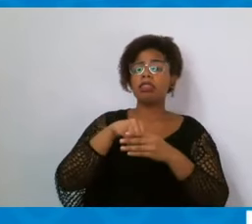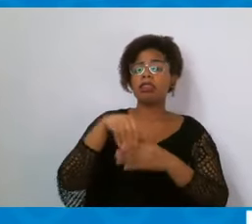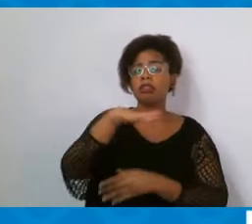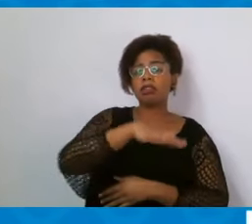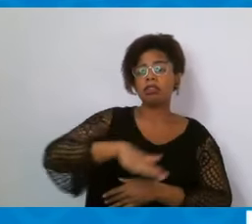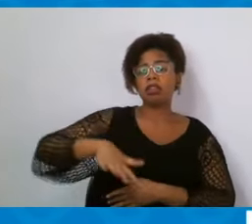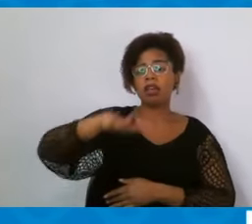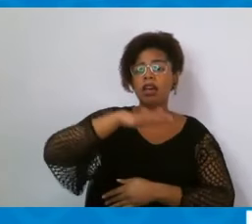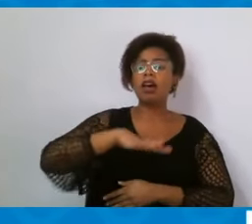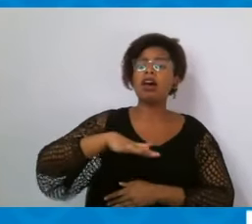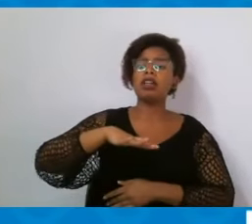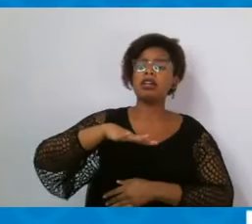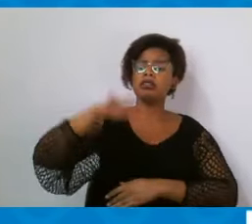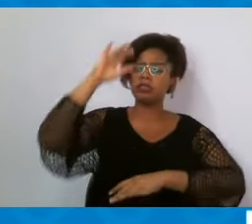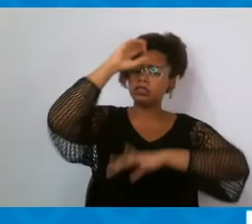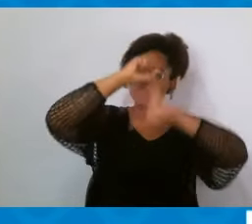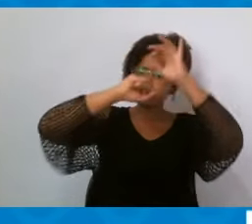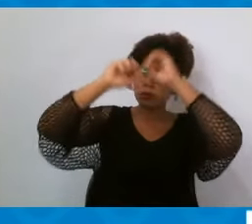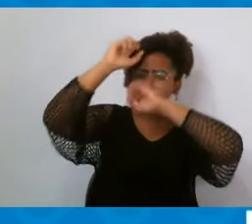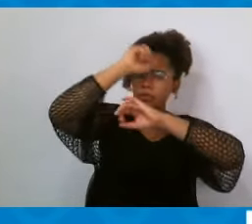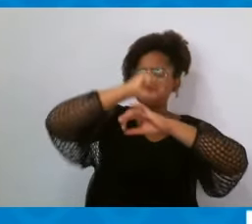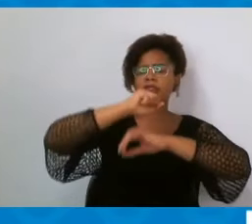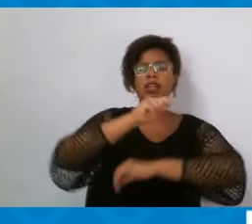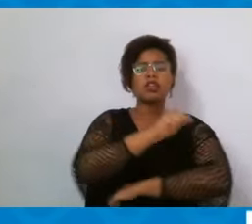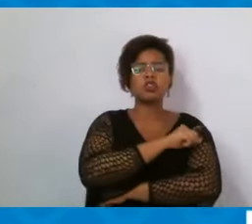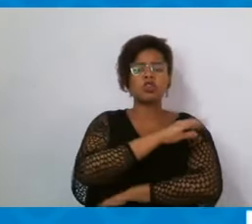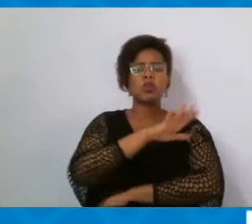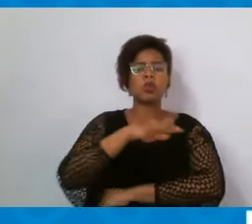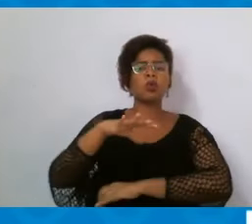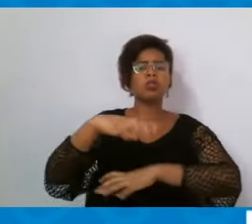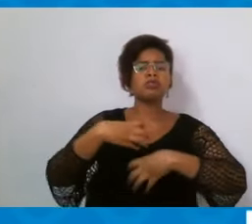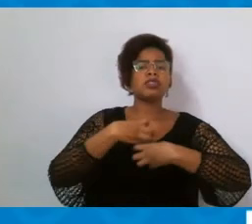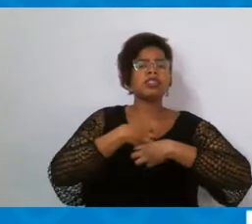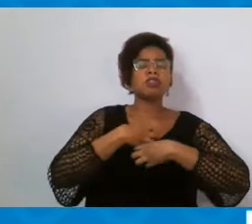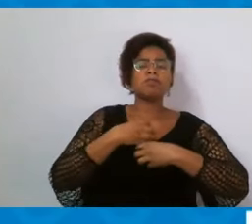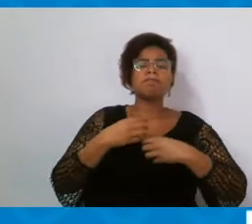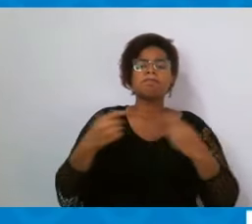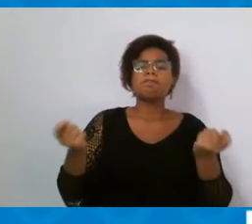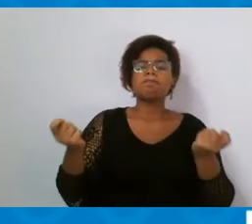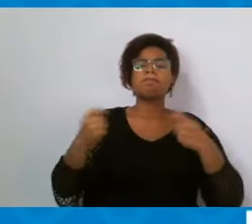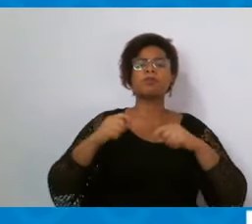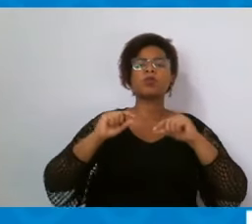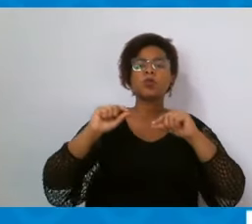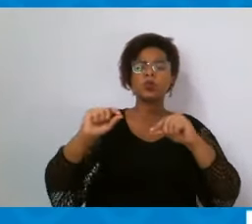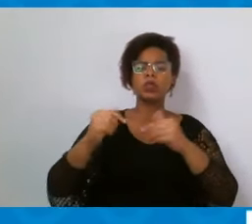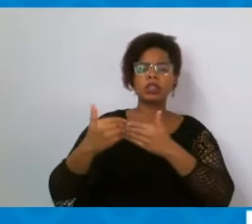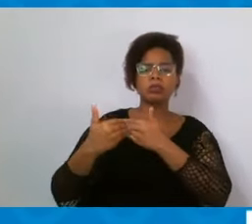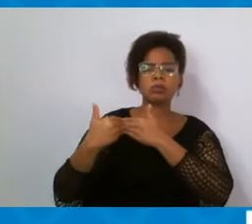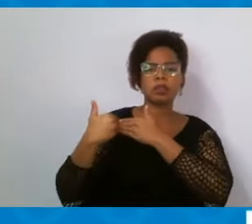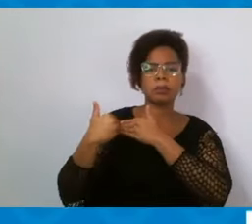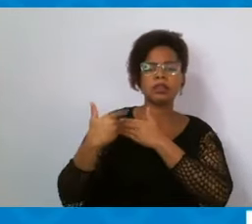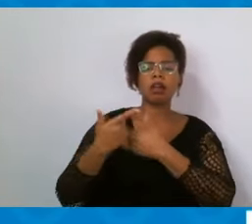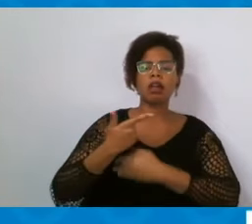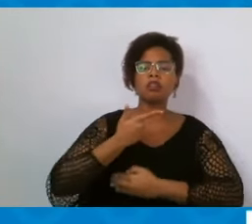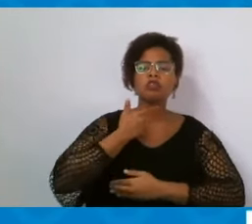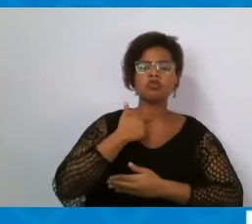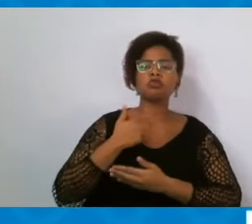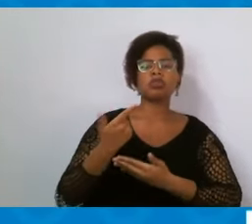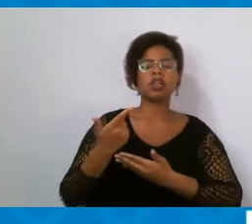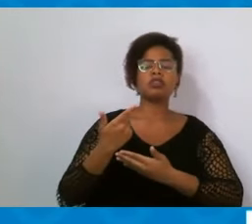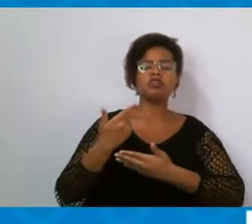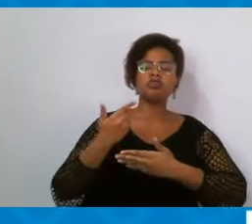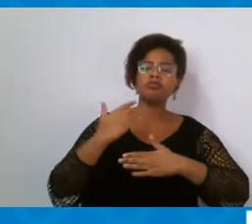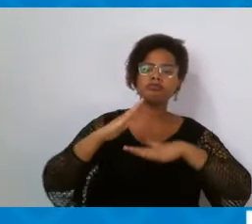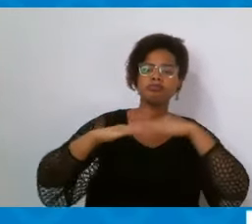aprendizagem do estudante, né, algo que os torna até mais comprometidos, né? Eu acho que até esses indicadores, né,